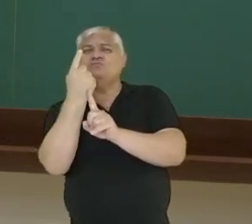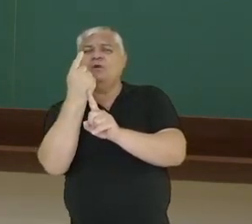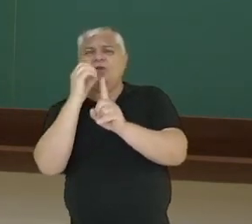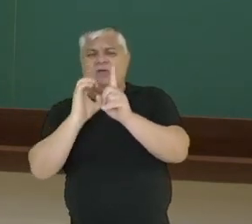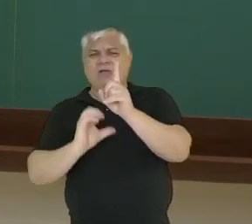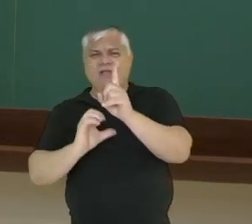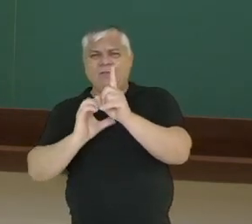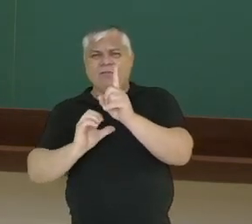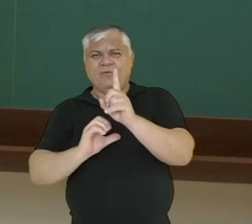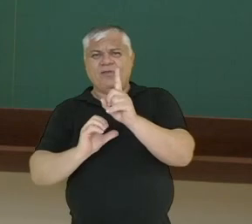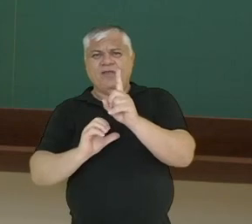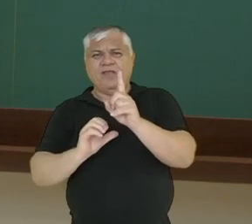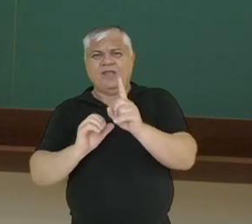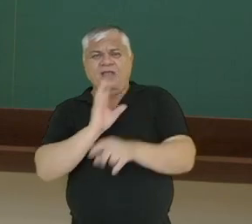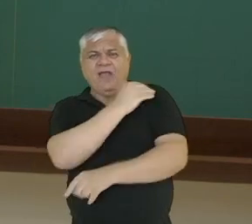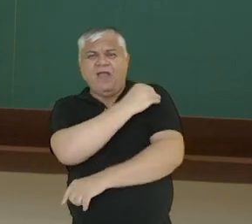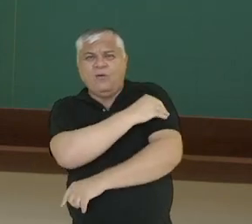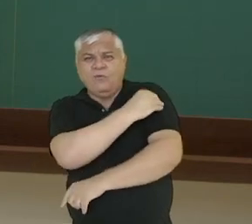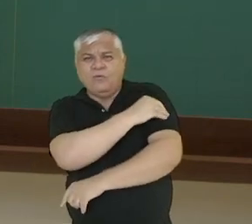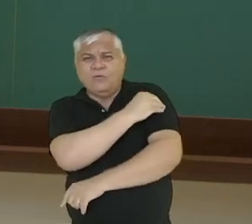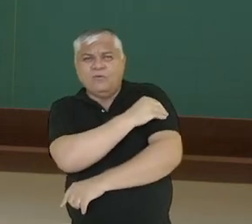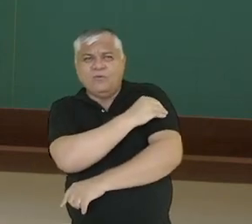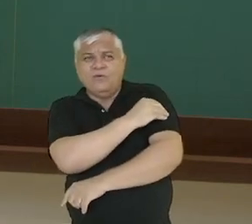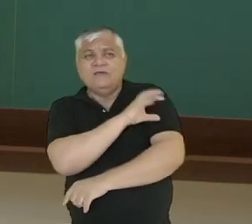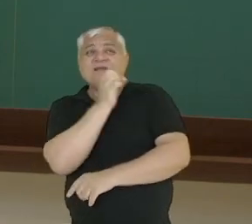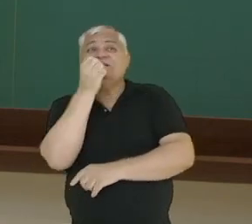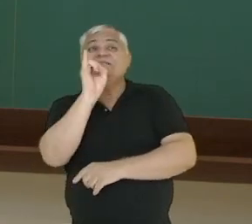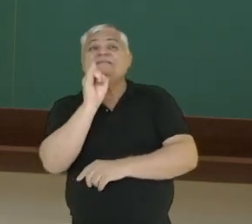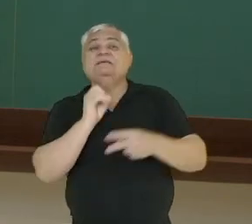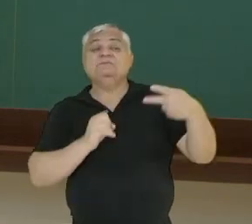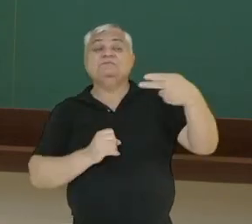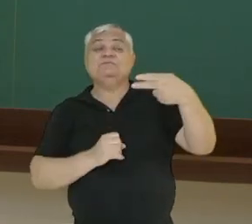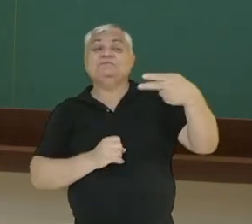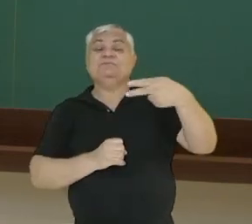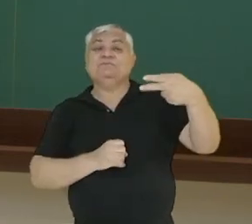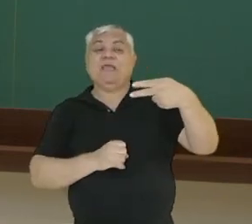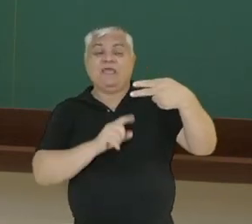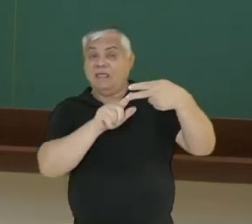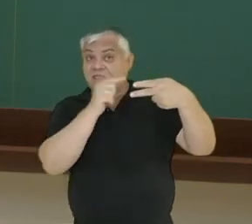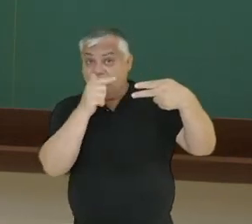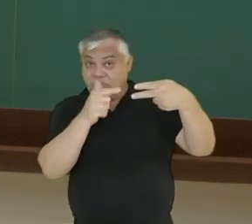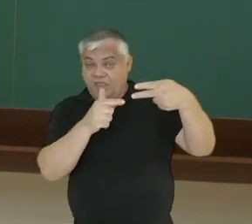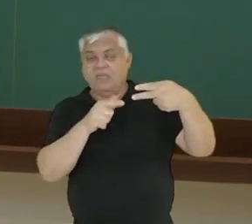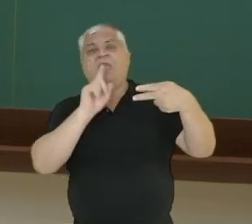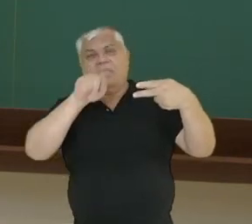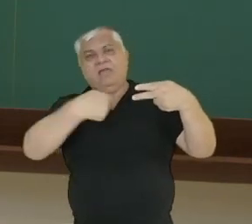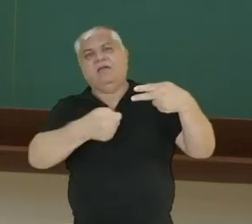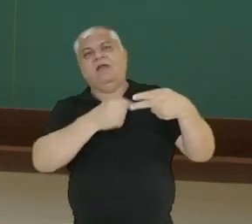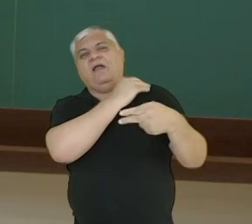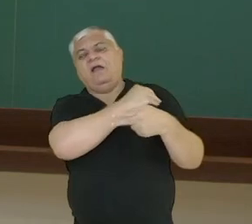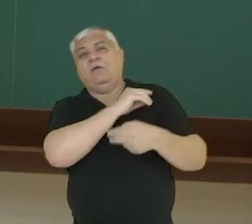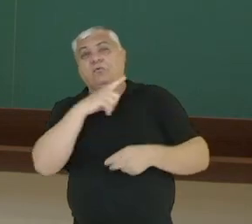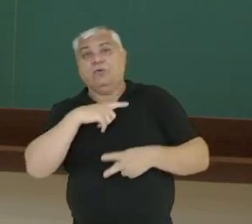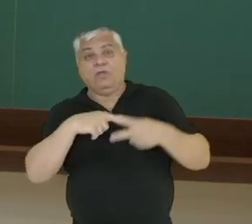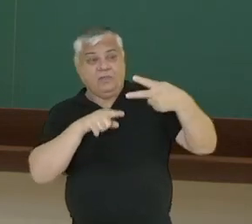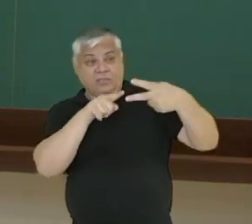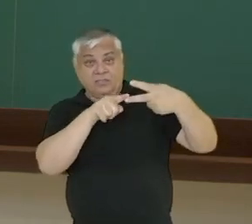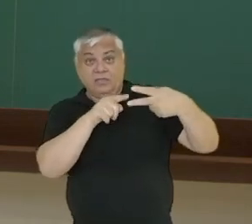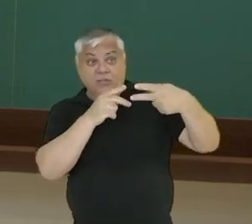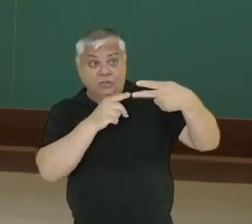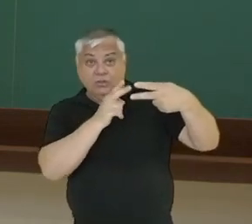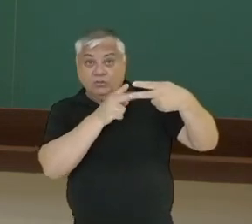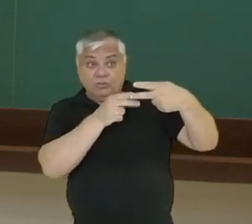é álcool, professor? Seria álcool se não tivesse essa dupla ligação química. Como tem essa dupla ligação química